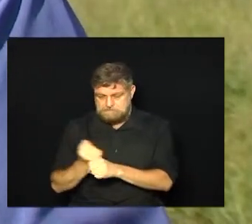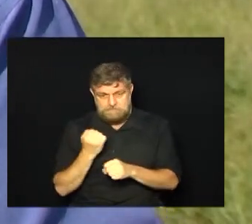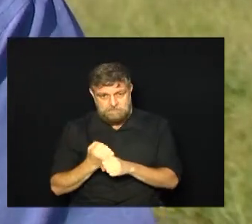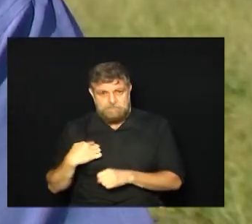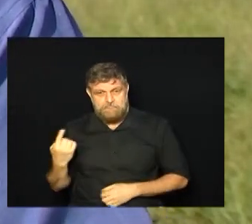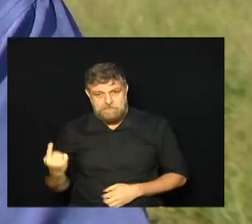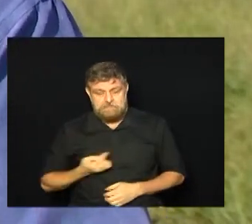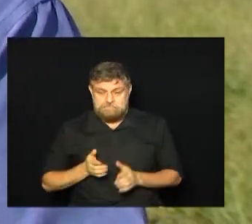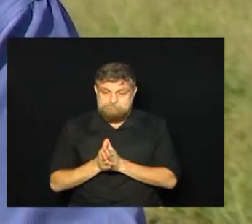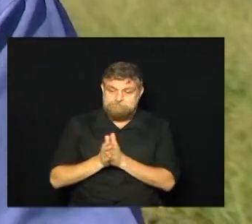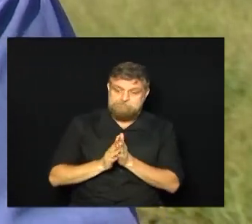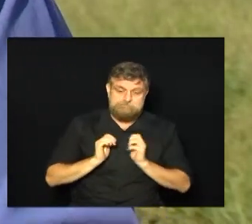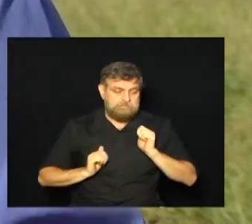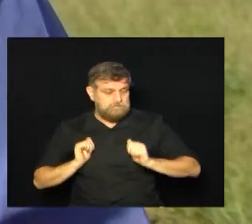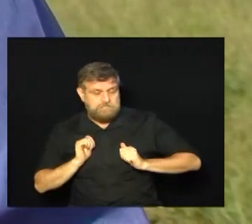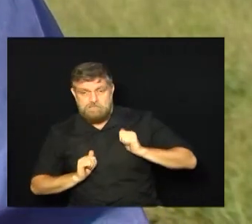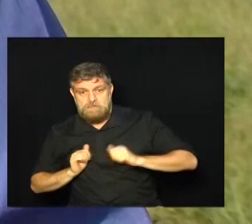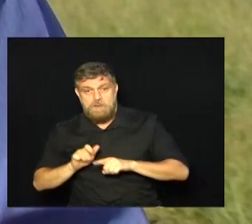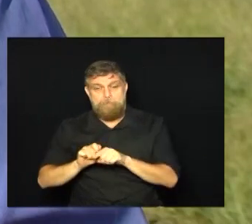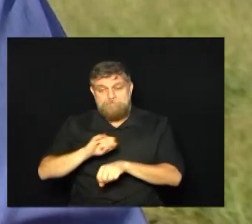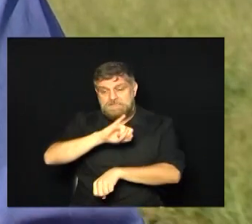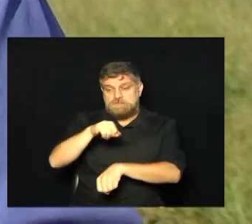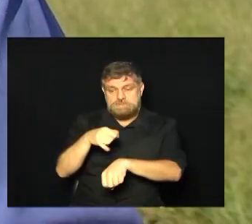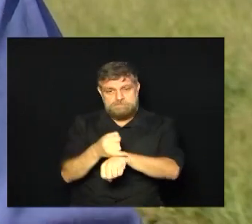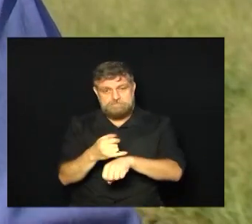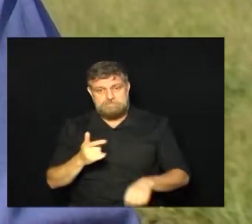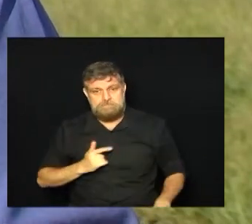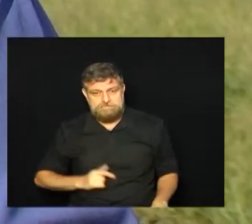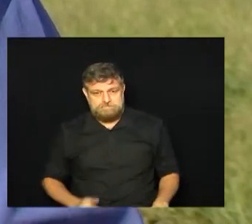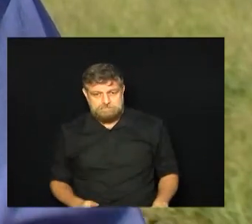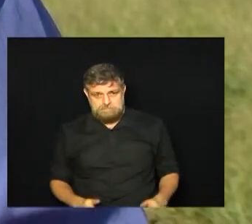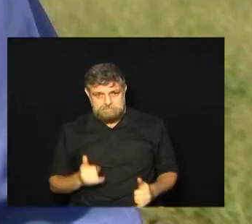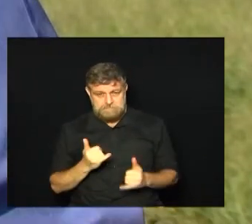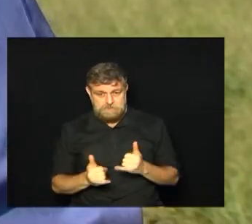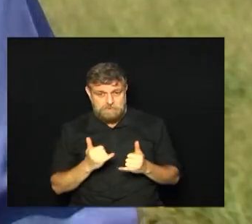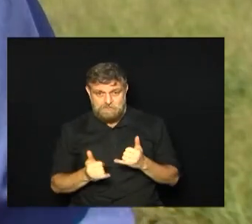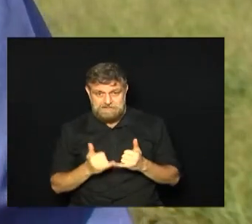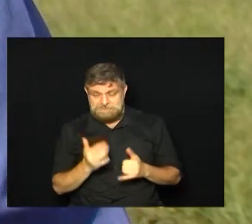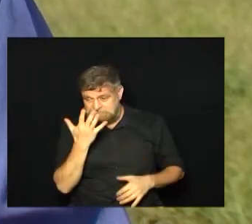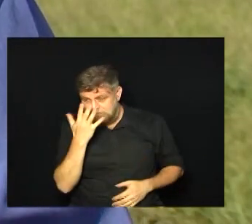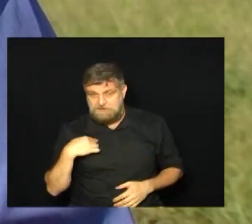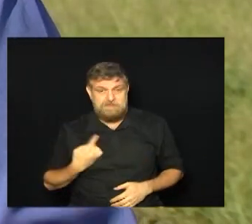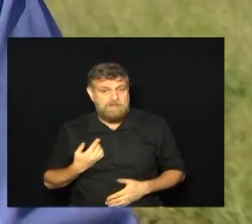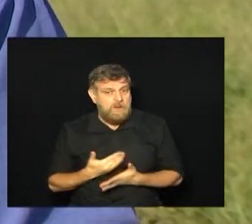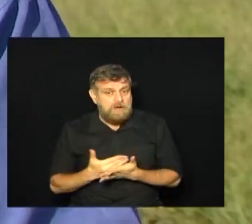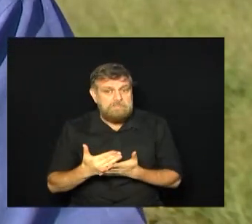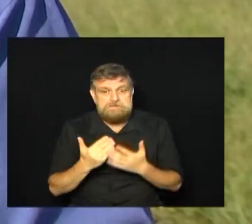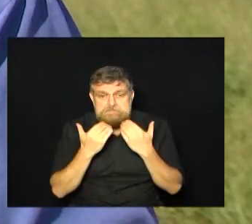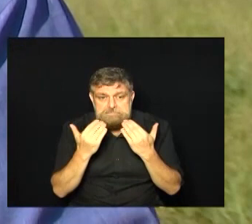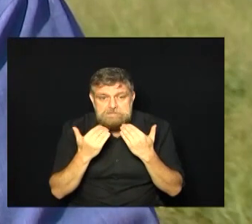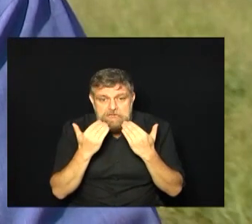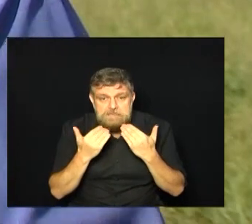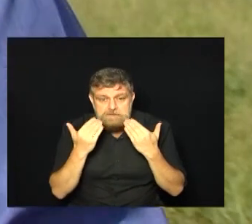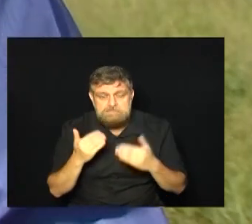estamos apreensivos porque nós estamos agora mês de janeiro, já meados de janeiro, e a obra nem iniciou nesse